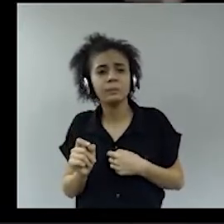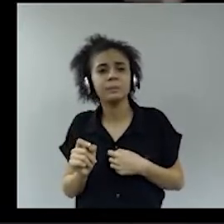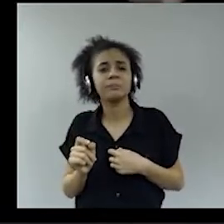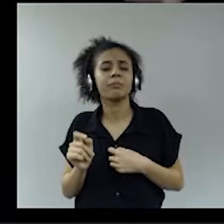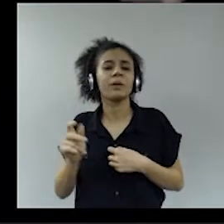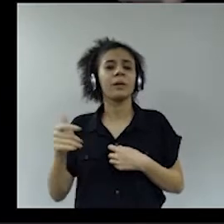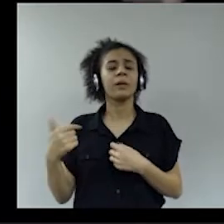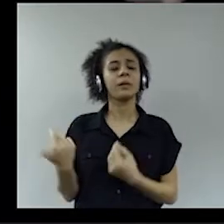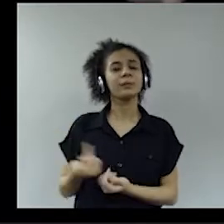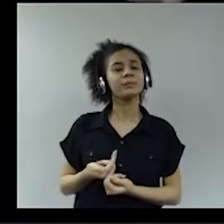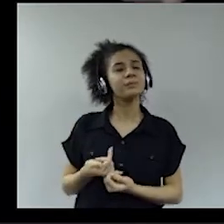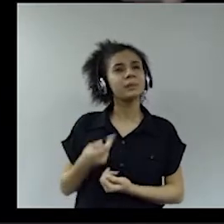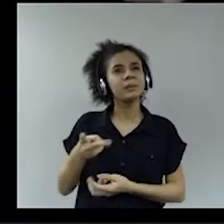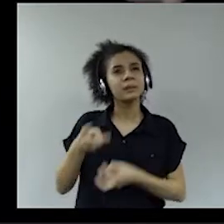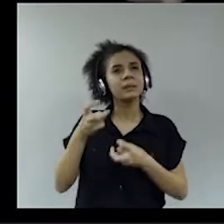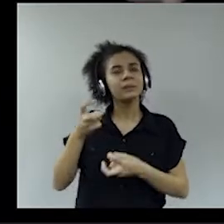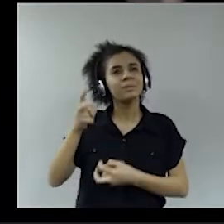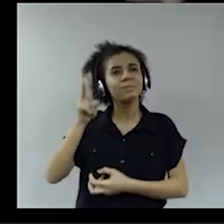nos lembra